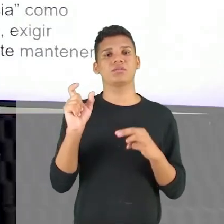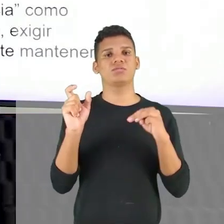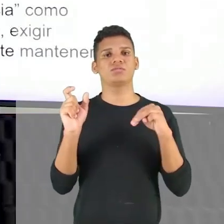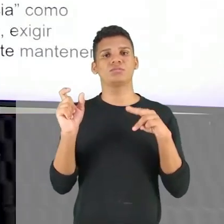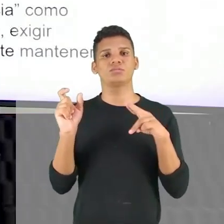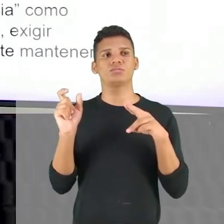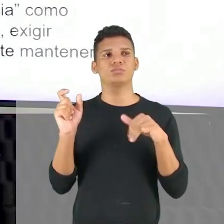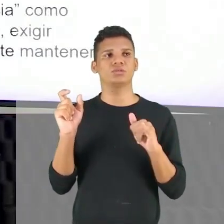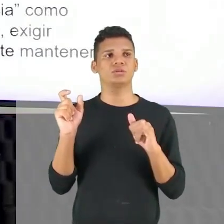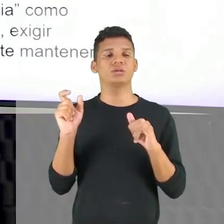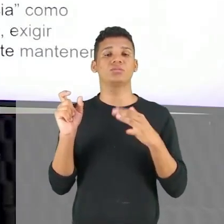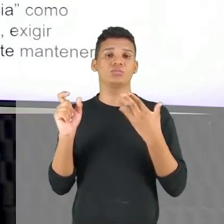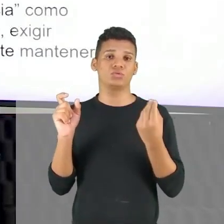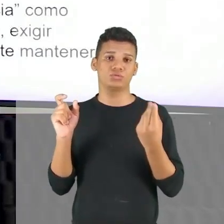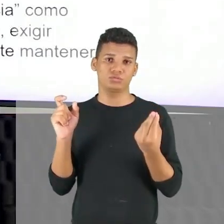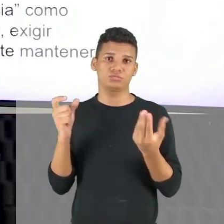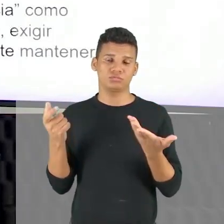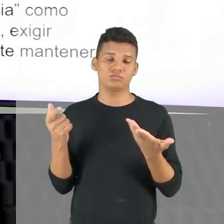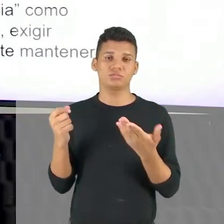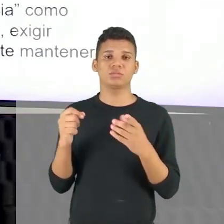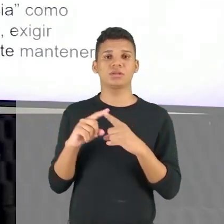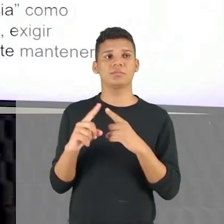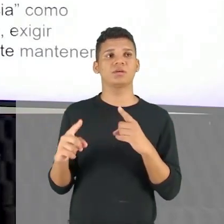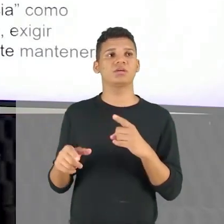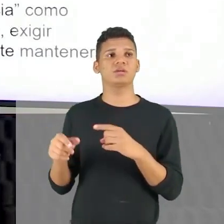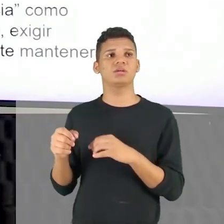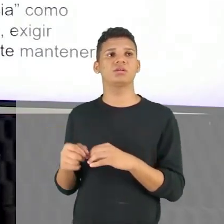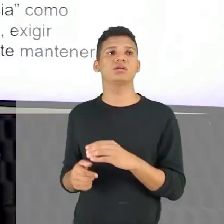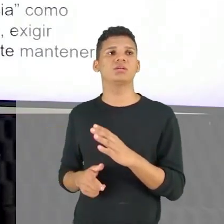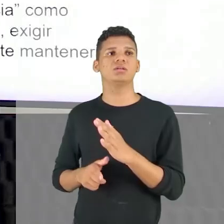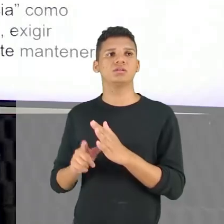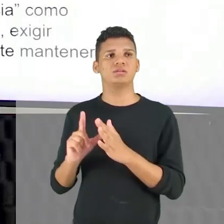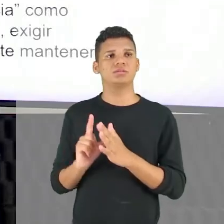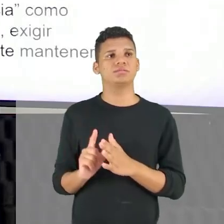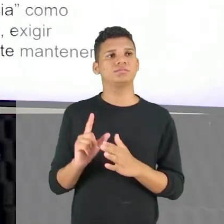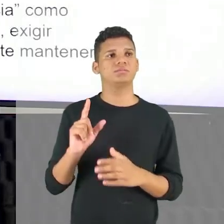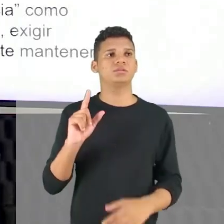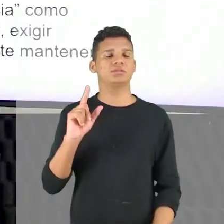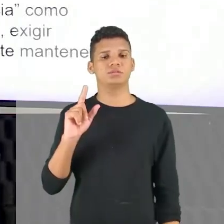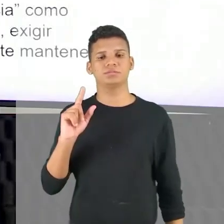A palavra temprana significa cedo. E a palavra idade,